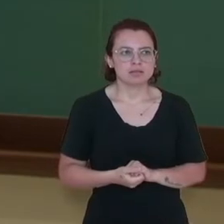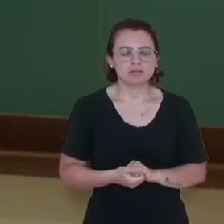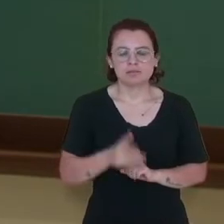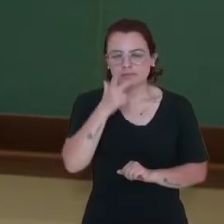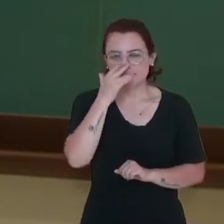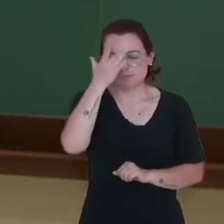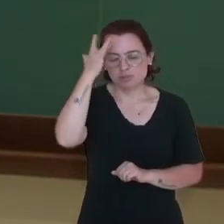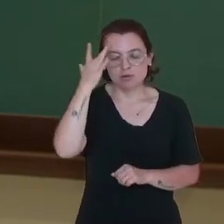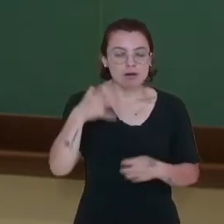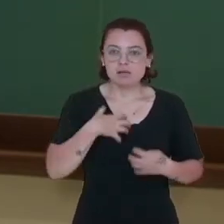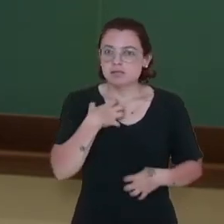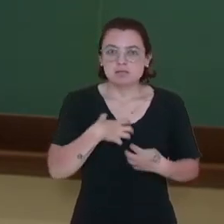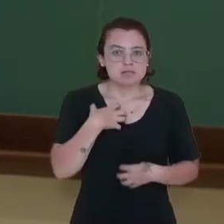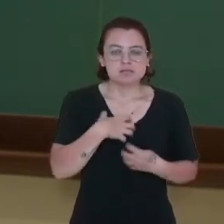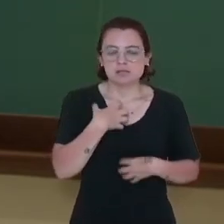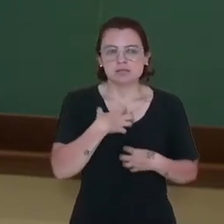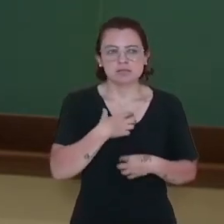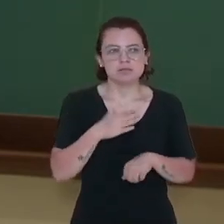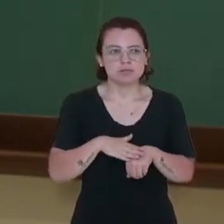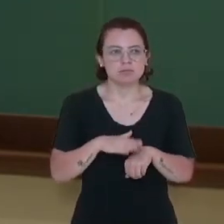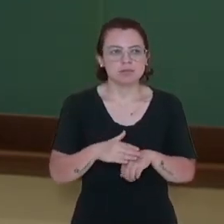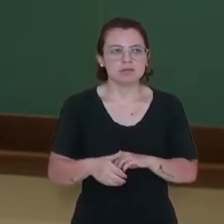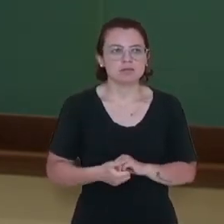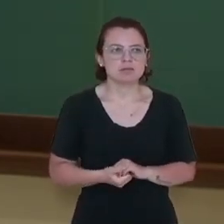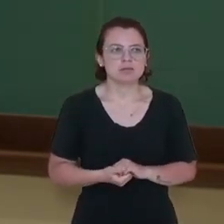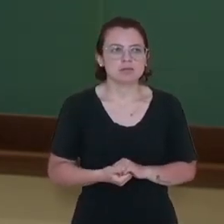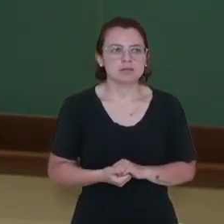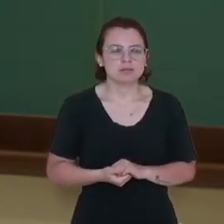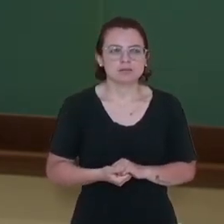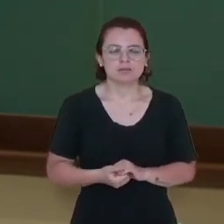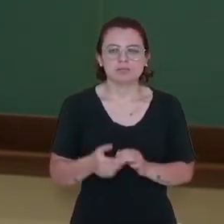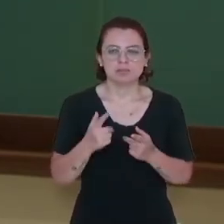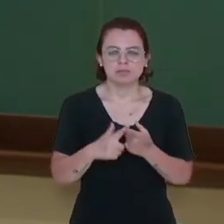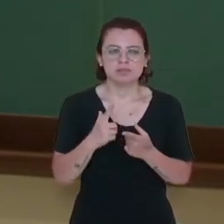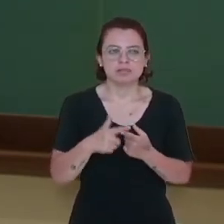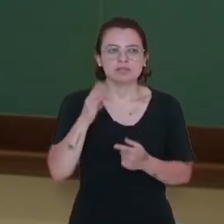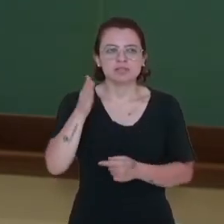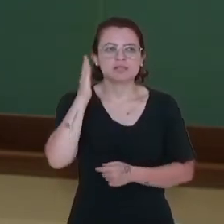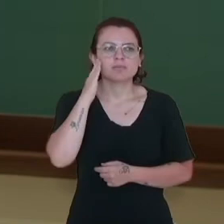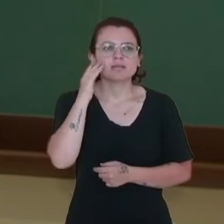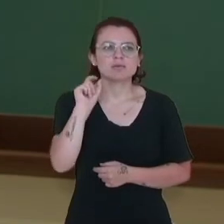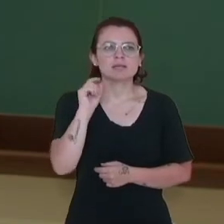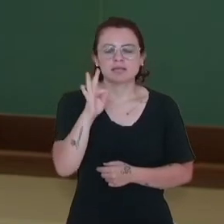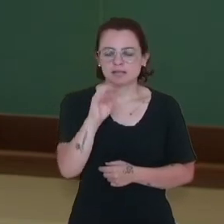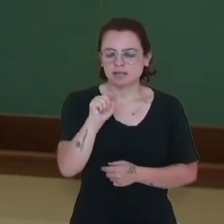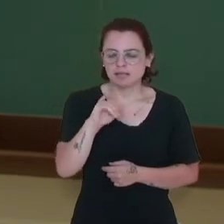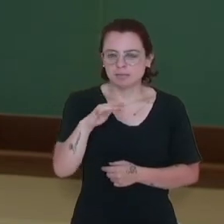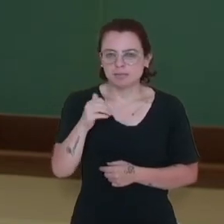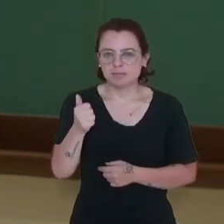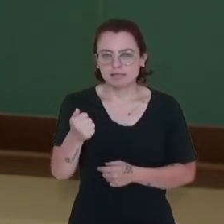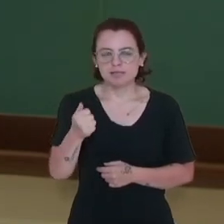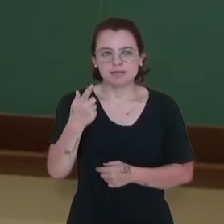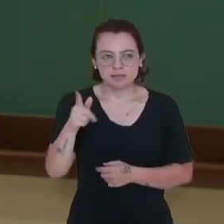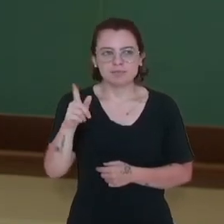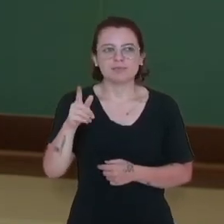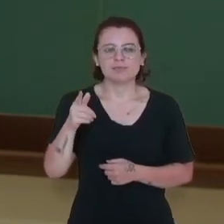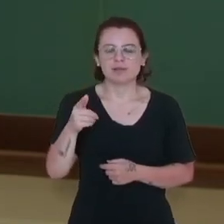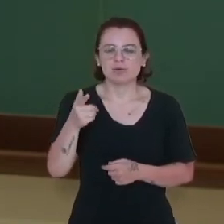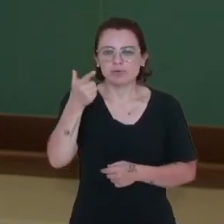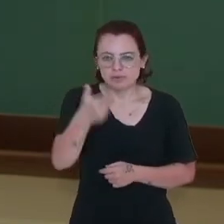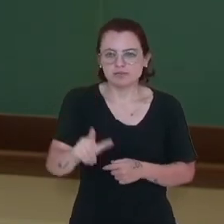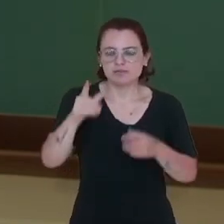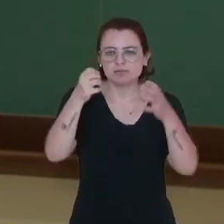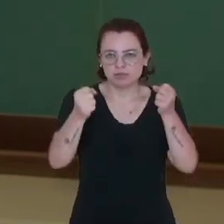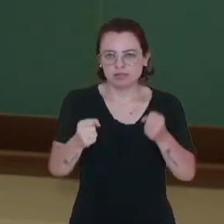nível de desespero dessas pessoas nesse momento, né? Já sabendo que o Talibã, ao assumir de volta o poder no